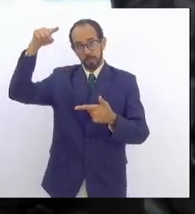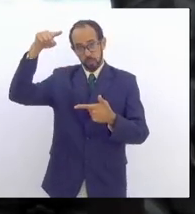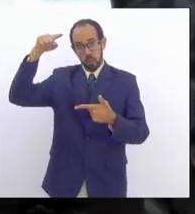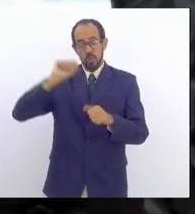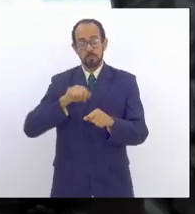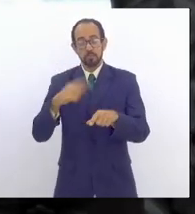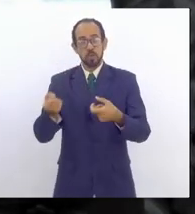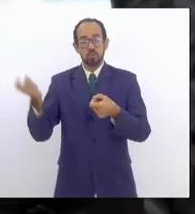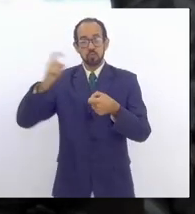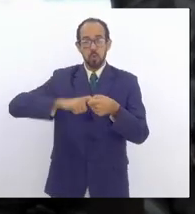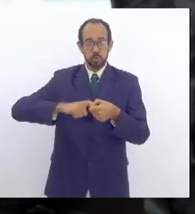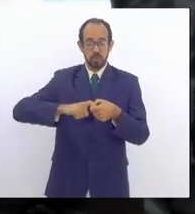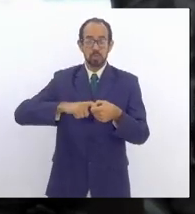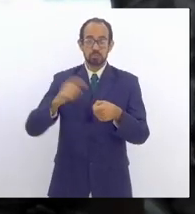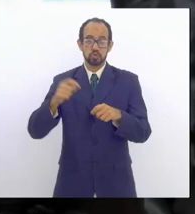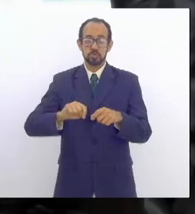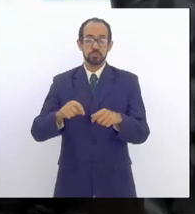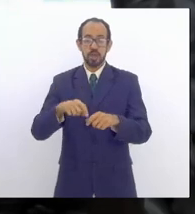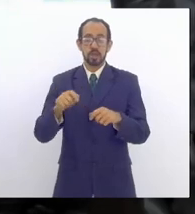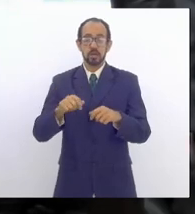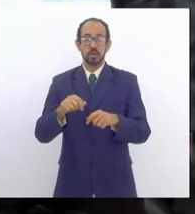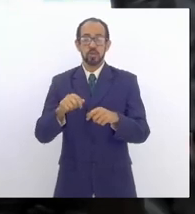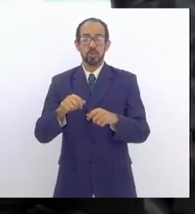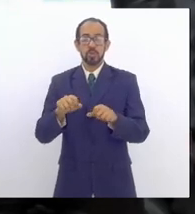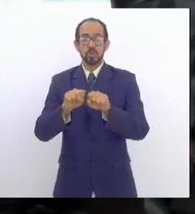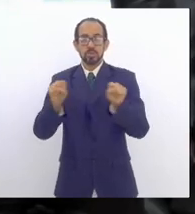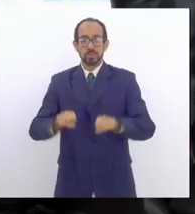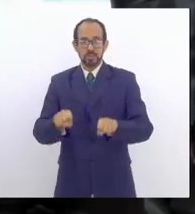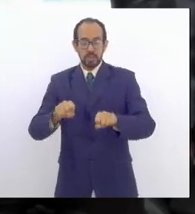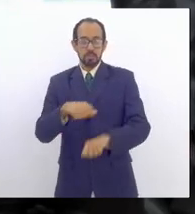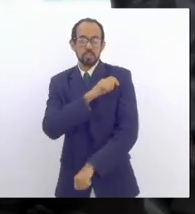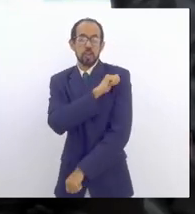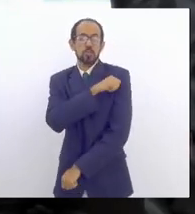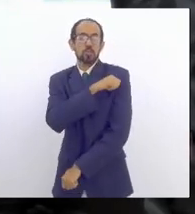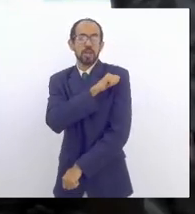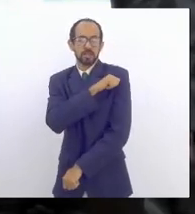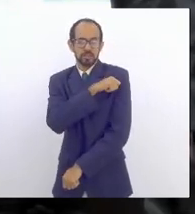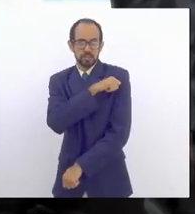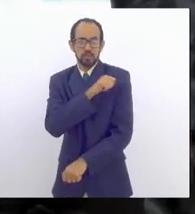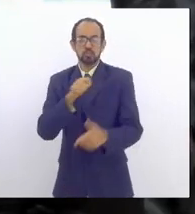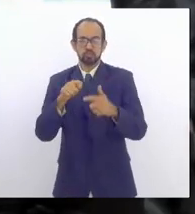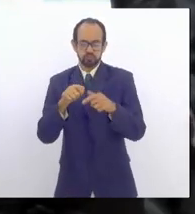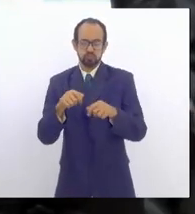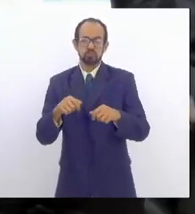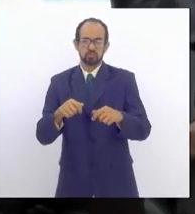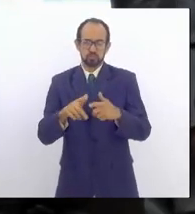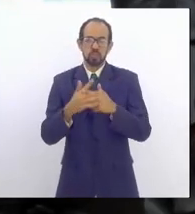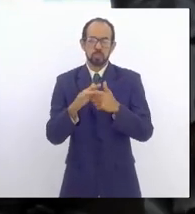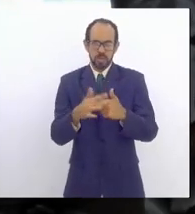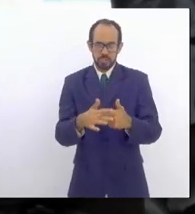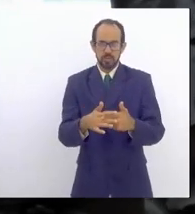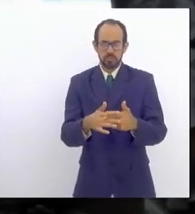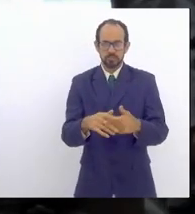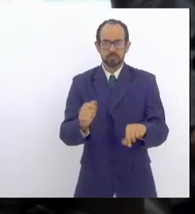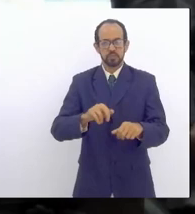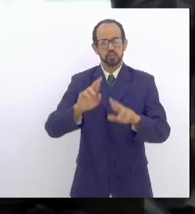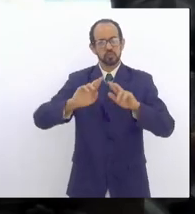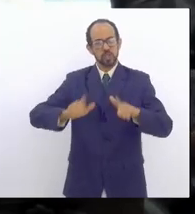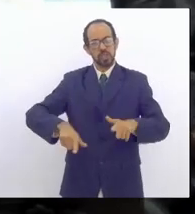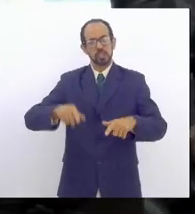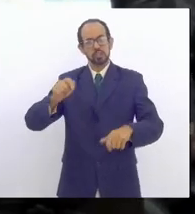reingressamos ao regime de recuperação sem caçar direitos dos servidores, diferentemente que pensa o ex-ministro Paulo